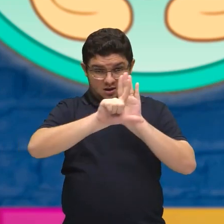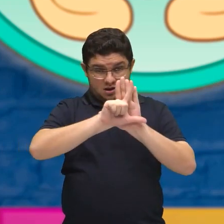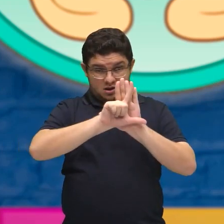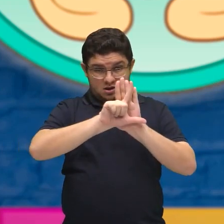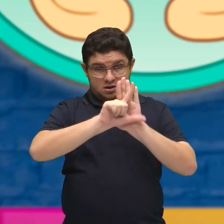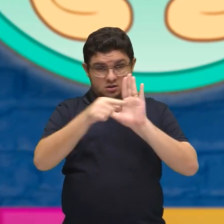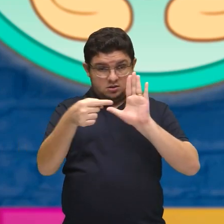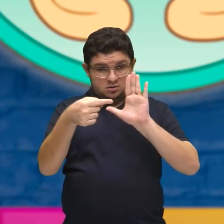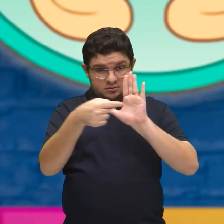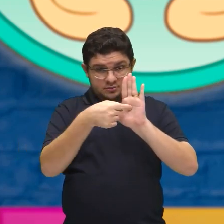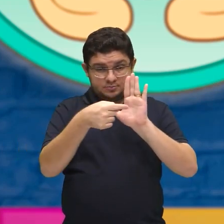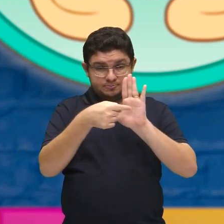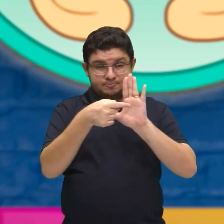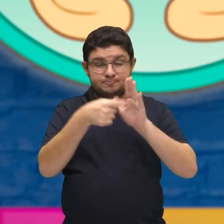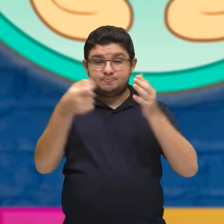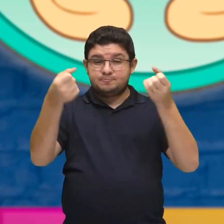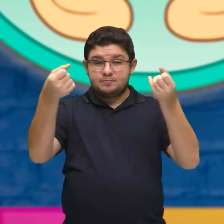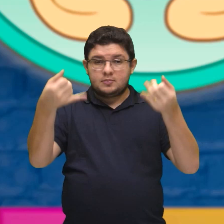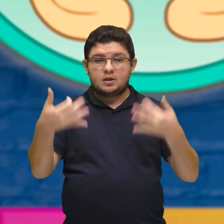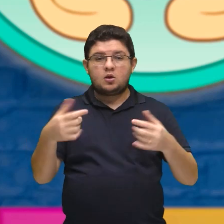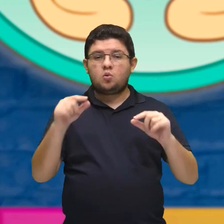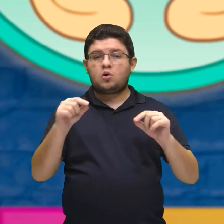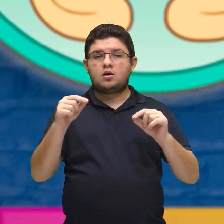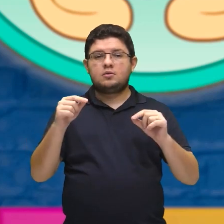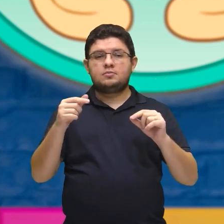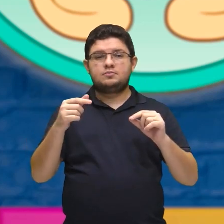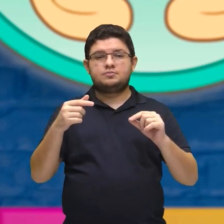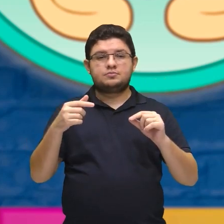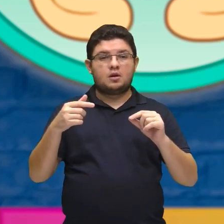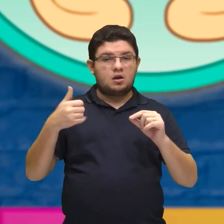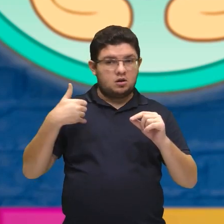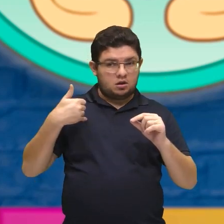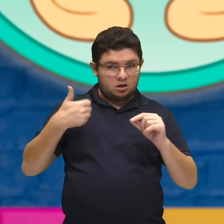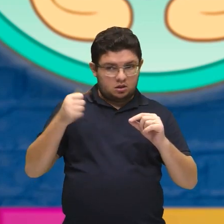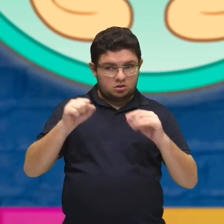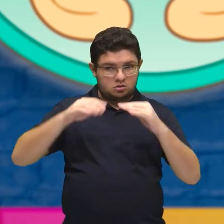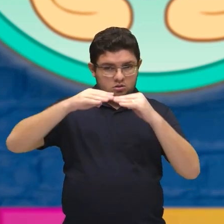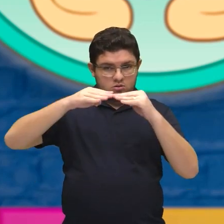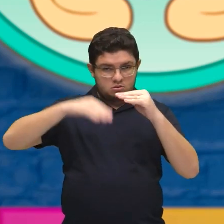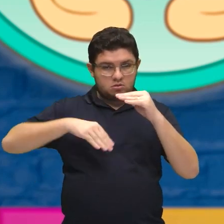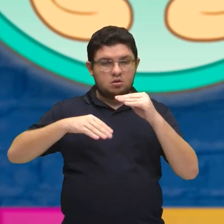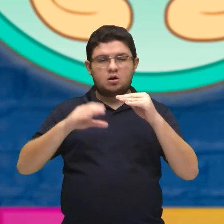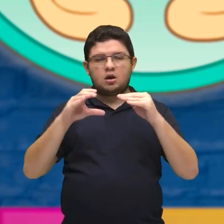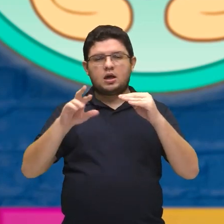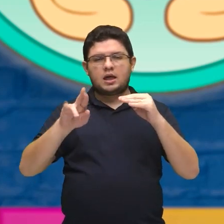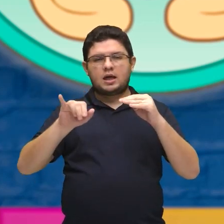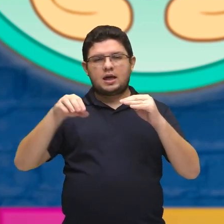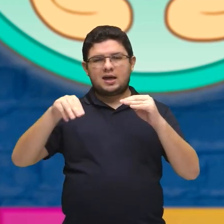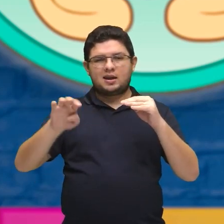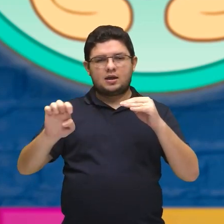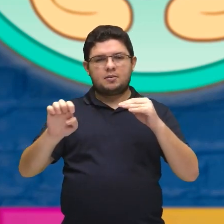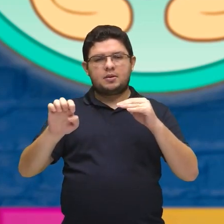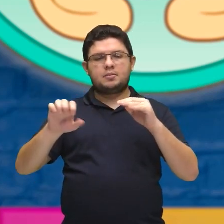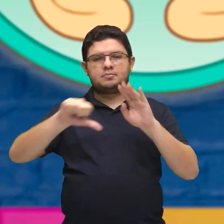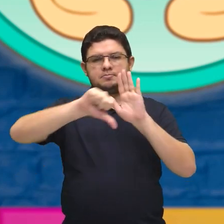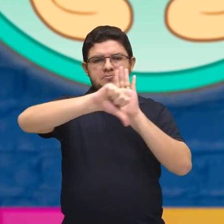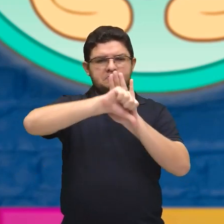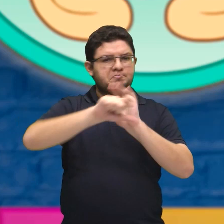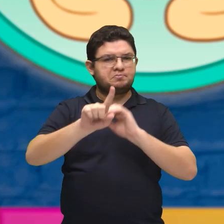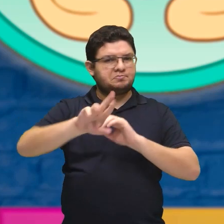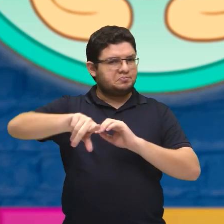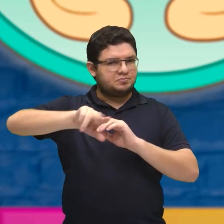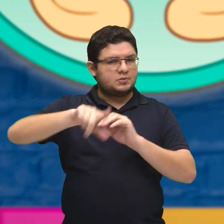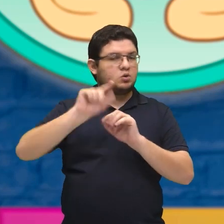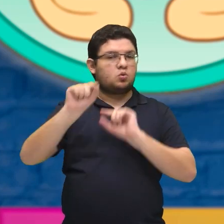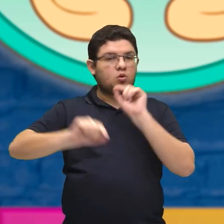que menores de 18 anos não comete crime, comete infração penal. Mediante esse